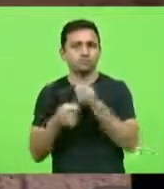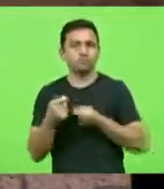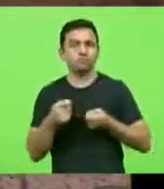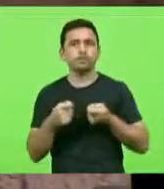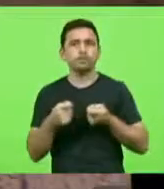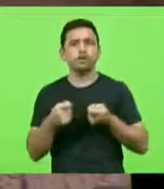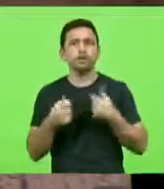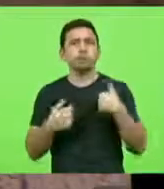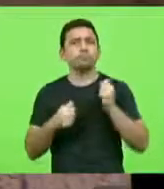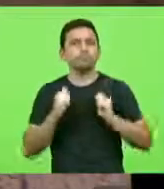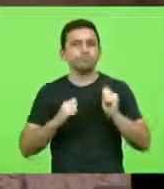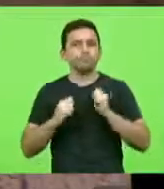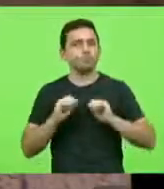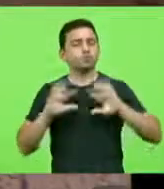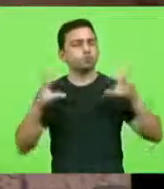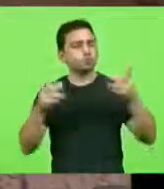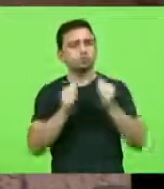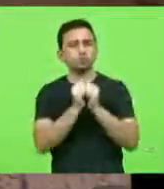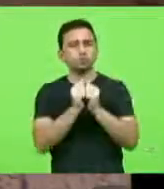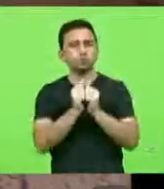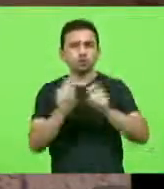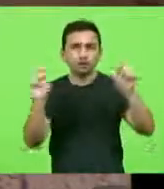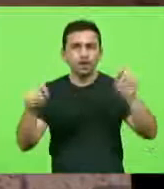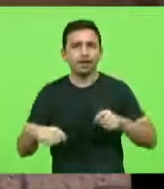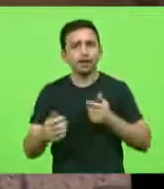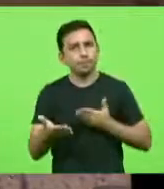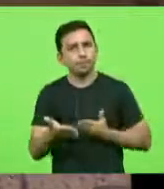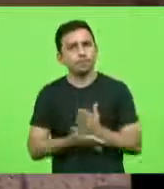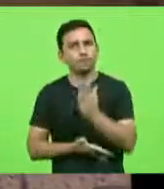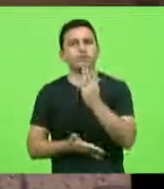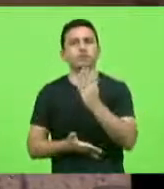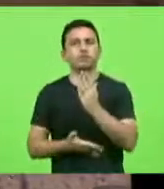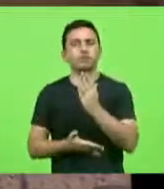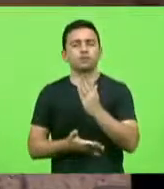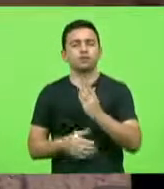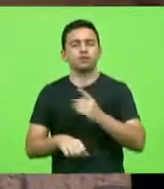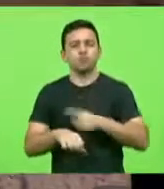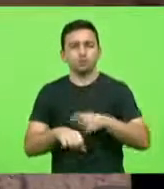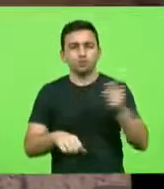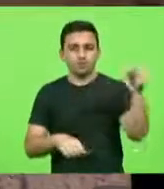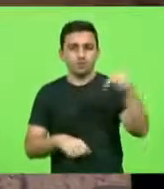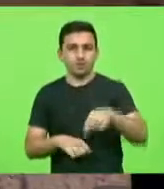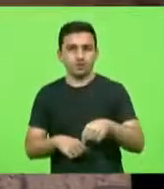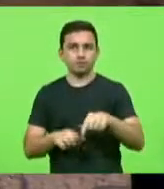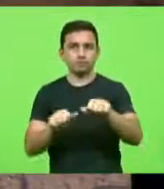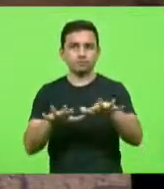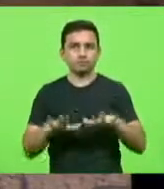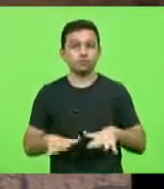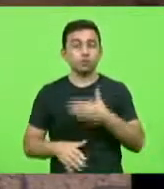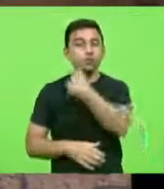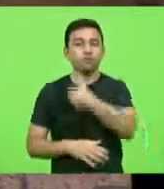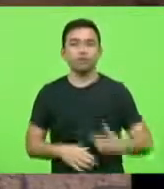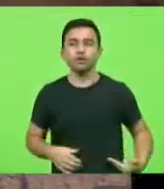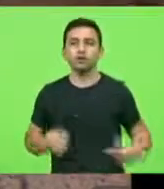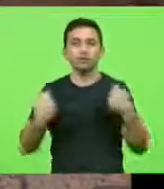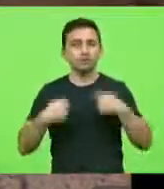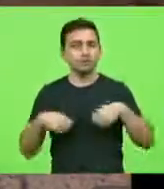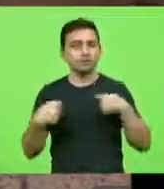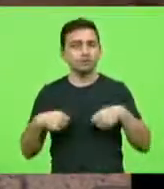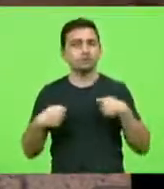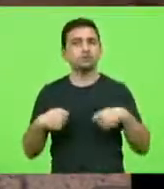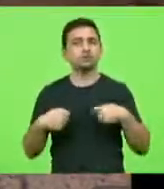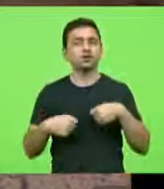que todos nós juntos possamos aprovar isso quando vier a plenário, para que, de fato, o governo tenha um instrumento